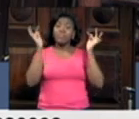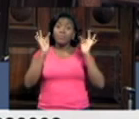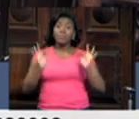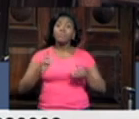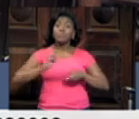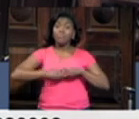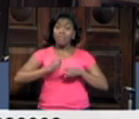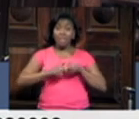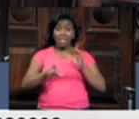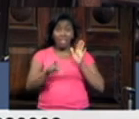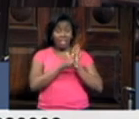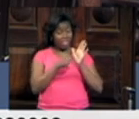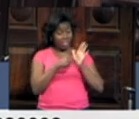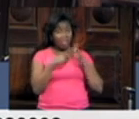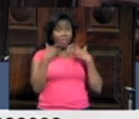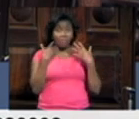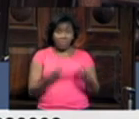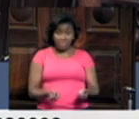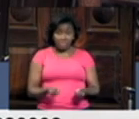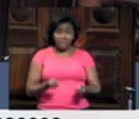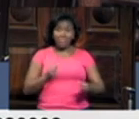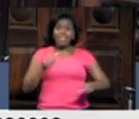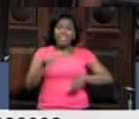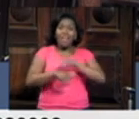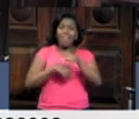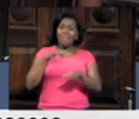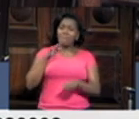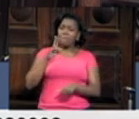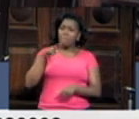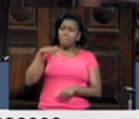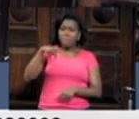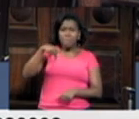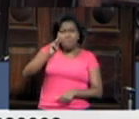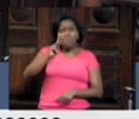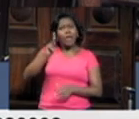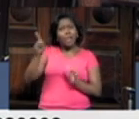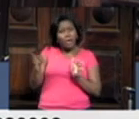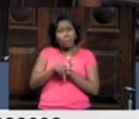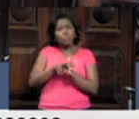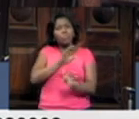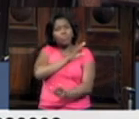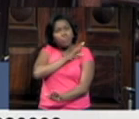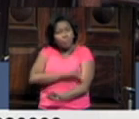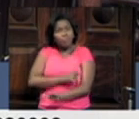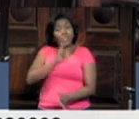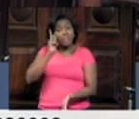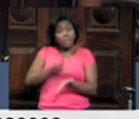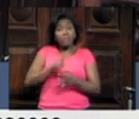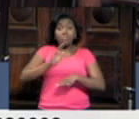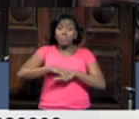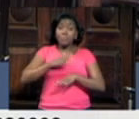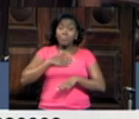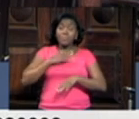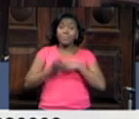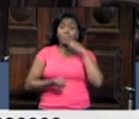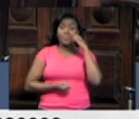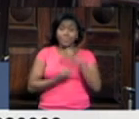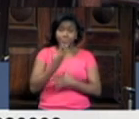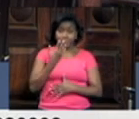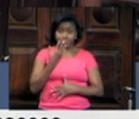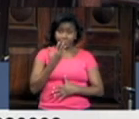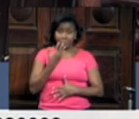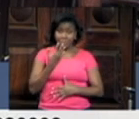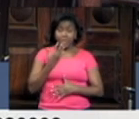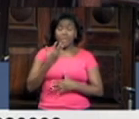a lei que foi aprovada transformando o funk em movimento cultural é uma lei de minha autoria, e